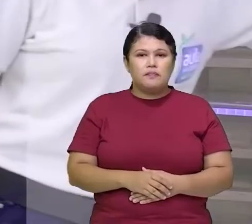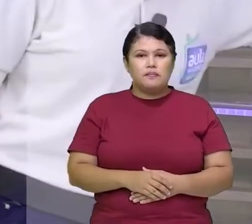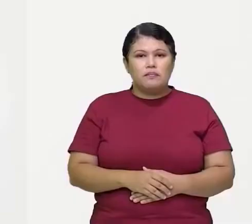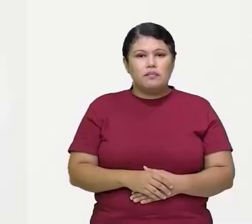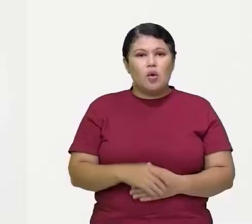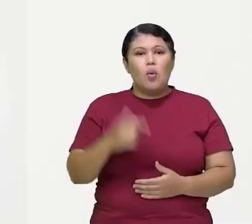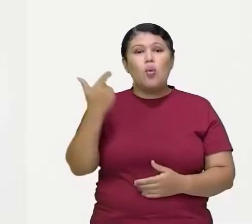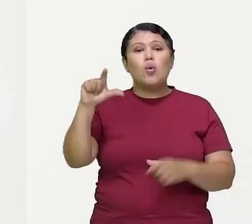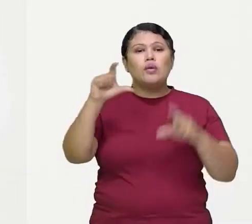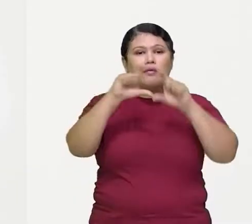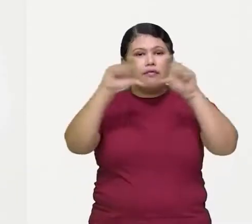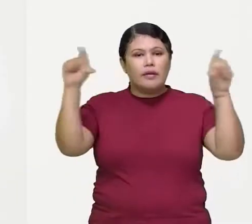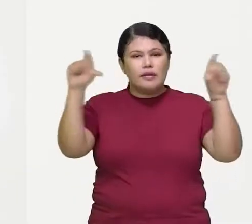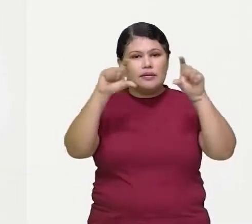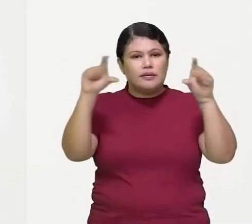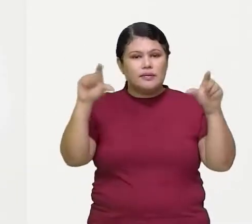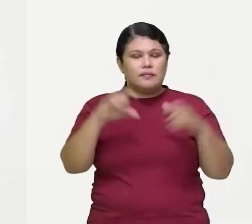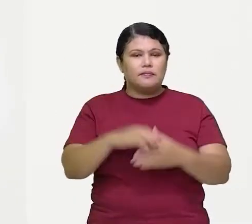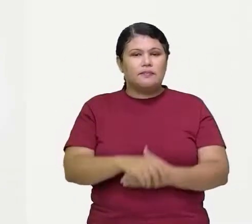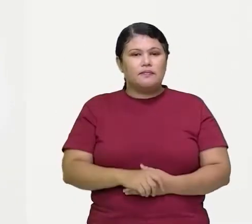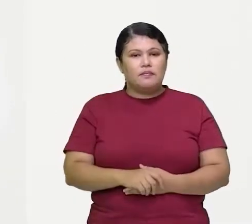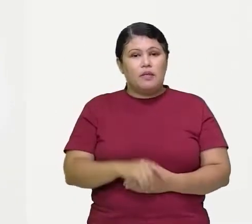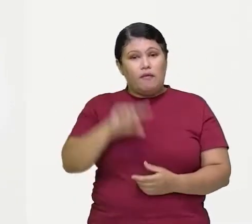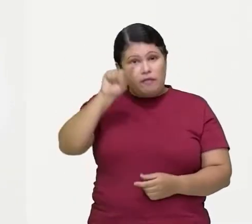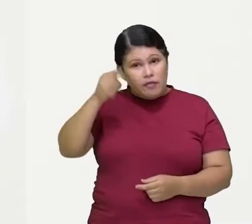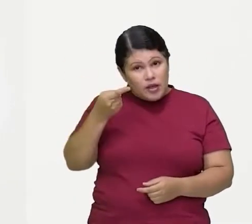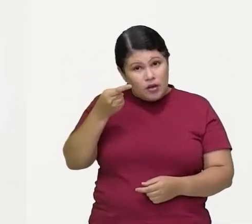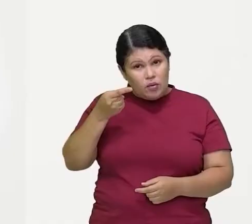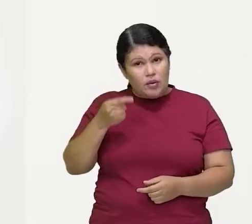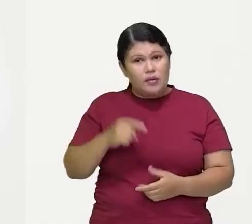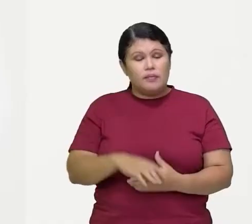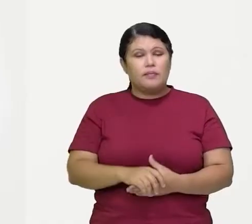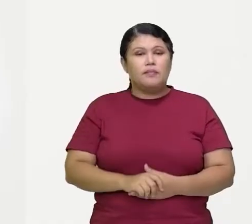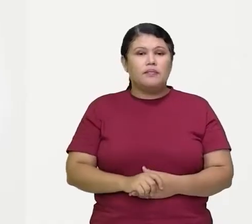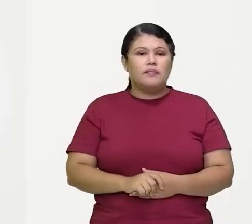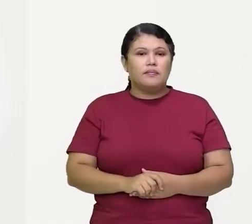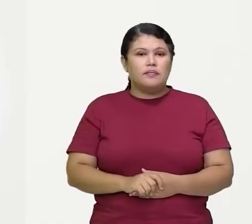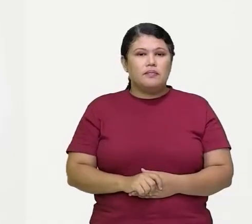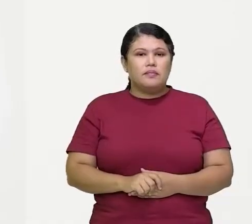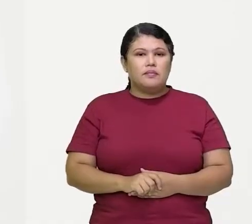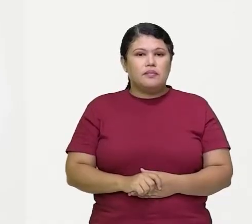Vamos para a próxima. Essa é a vírgula.